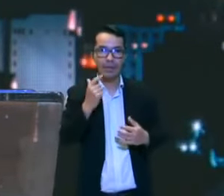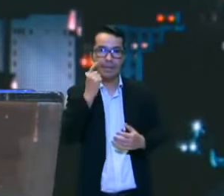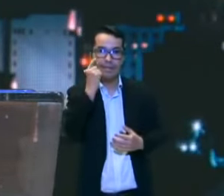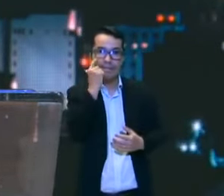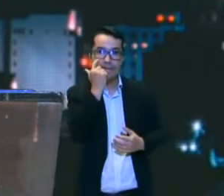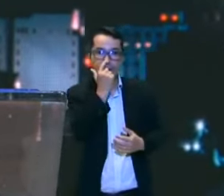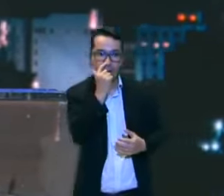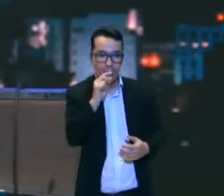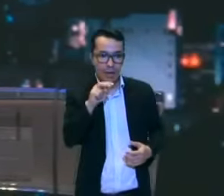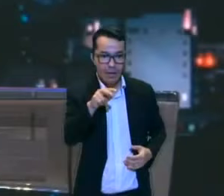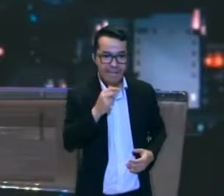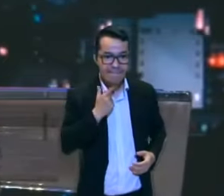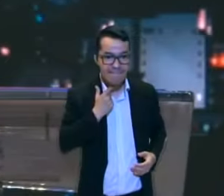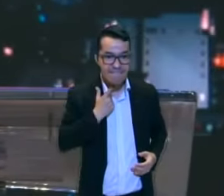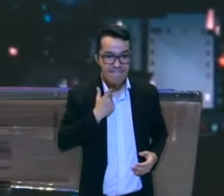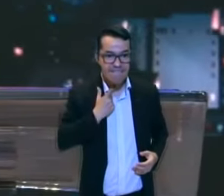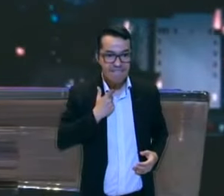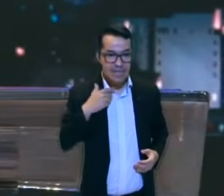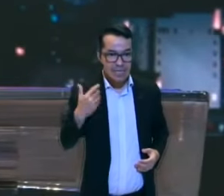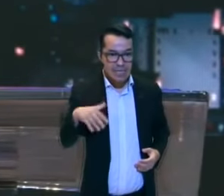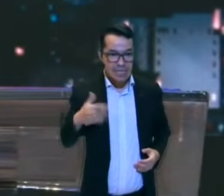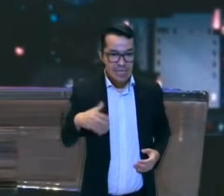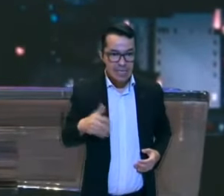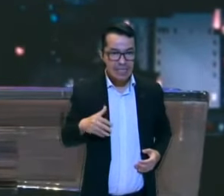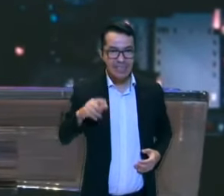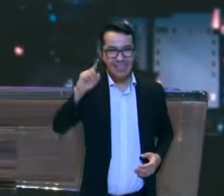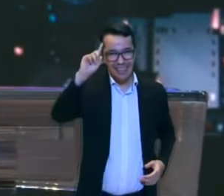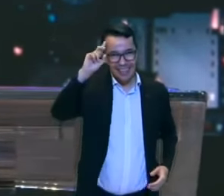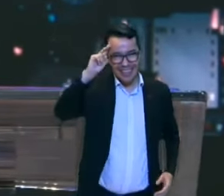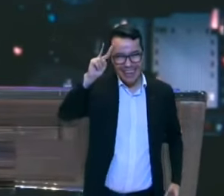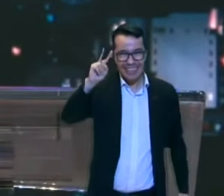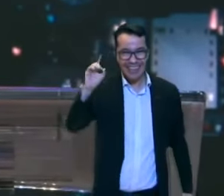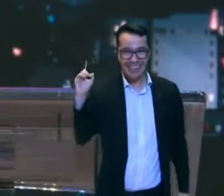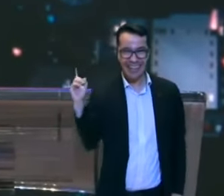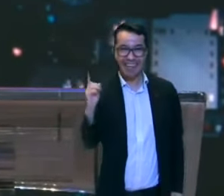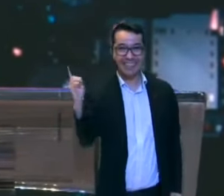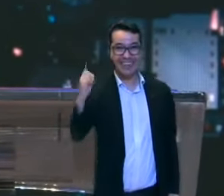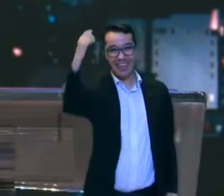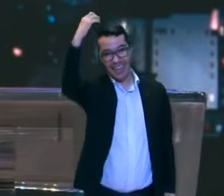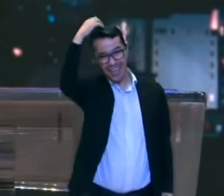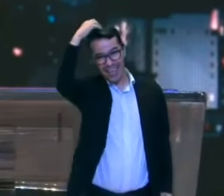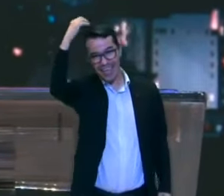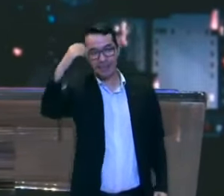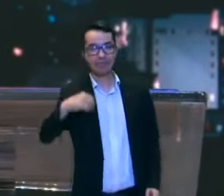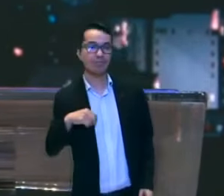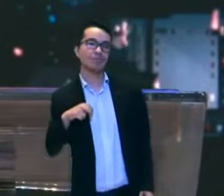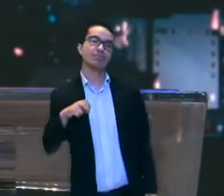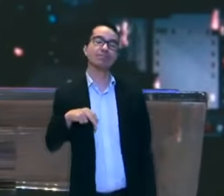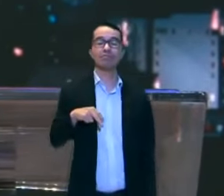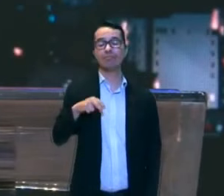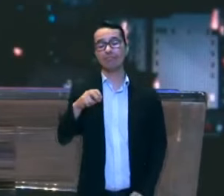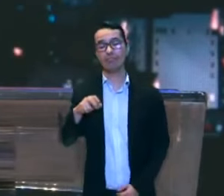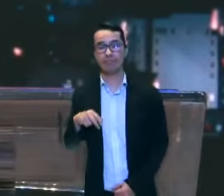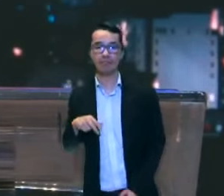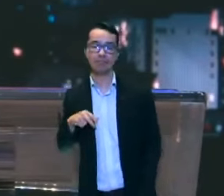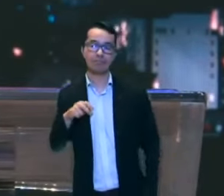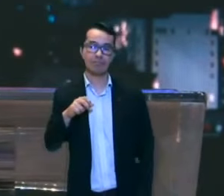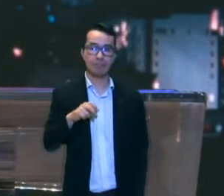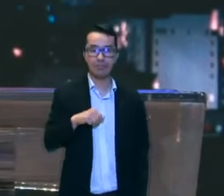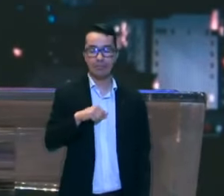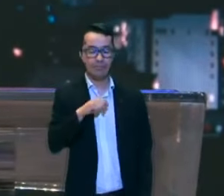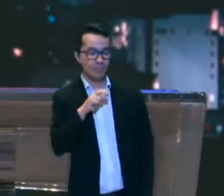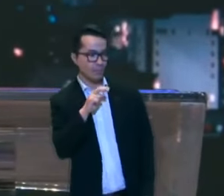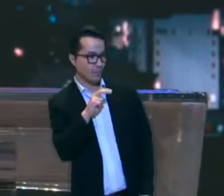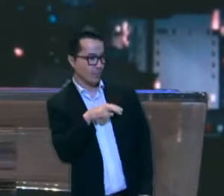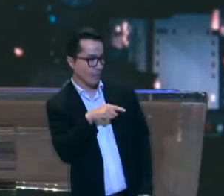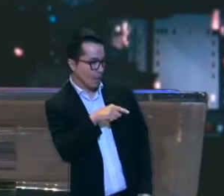Davi um dia está no terraço do palácio, e ele vê a esposa do amigo tomando banho. E aí